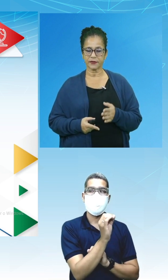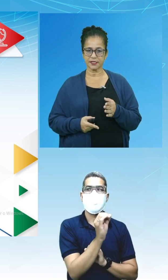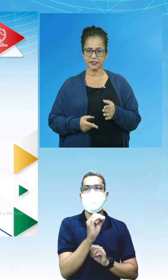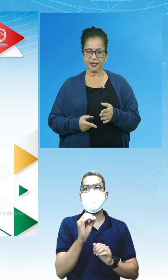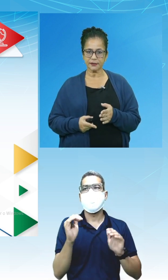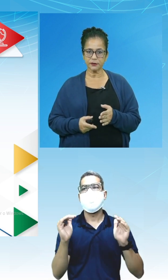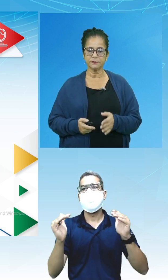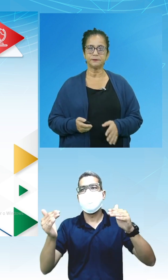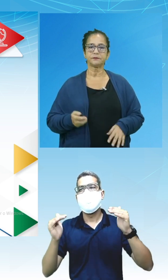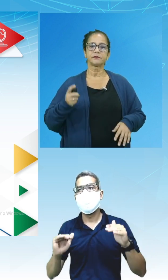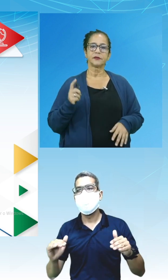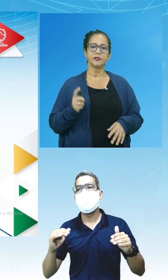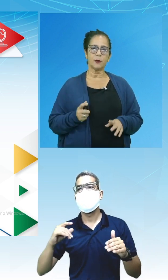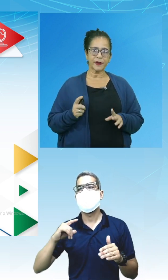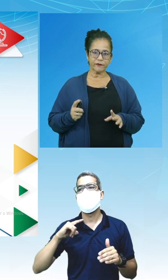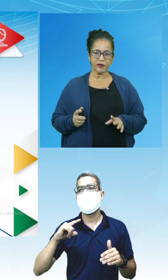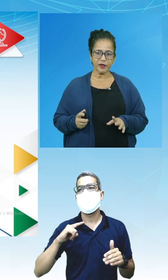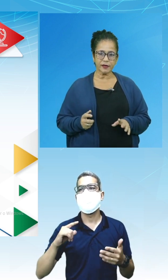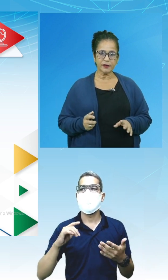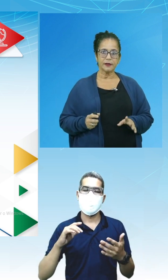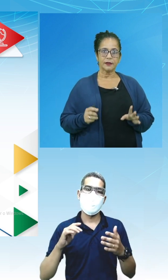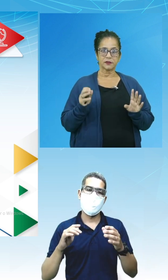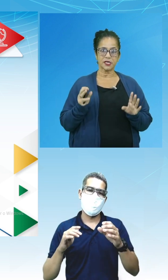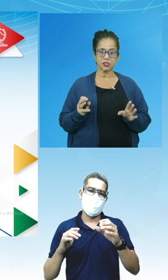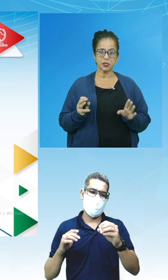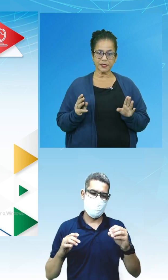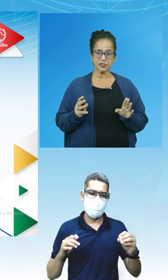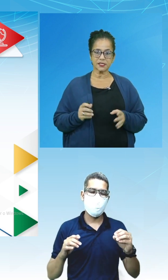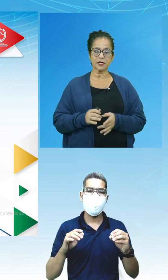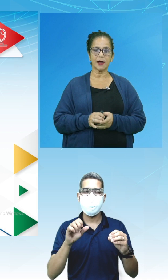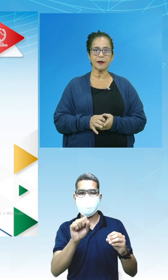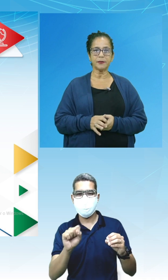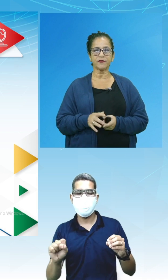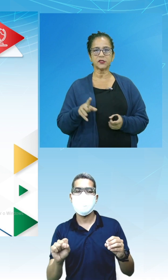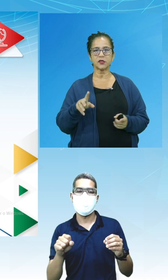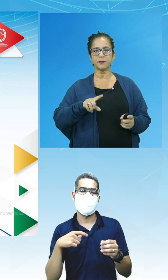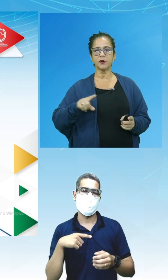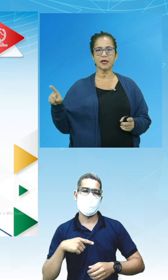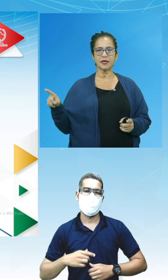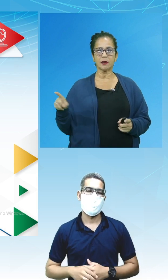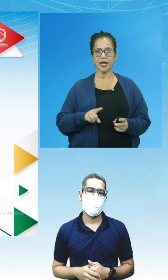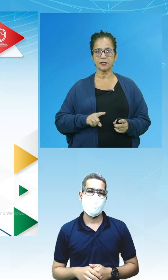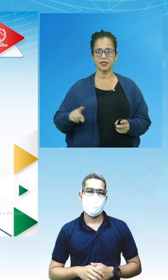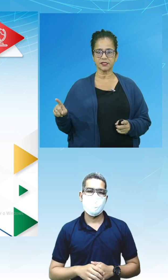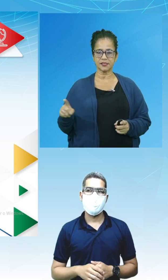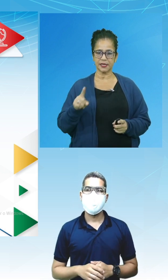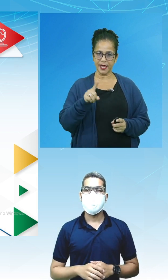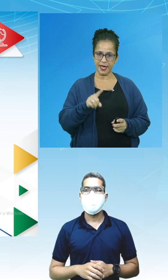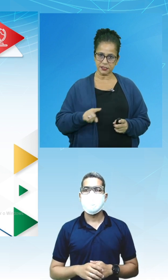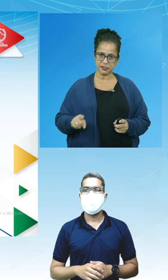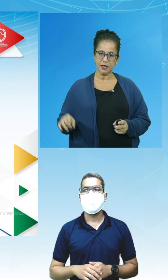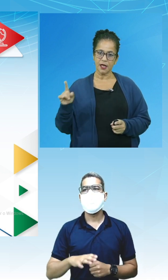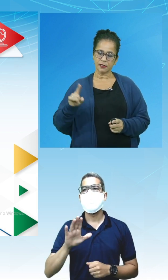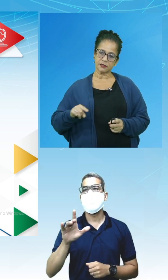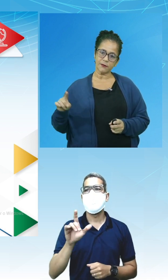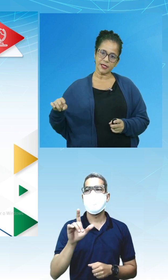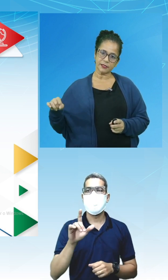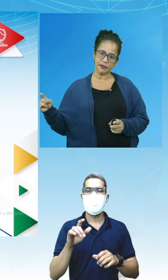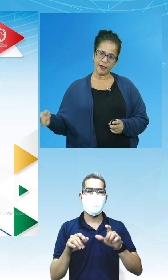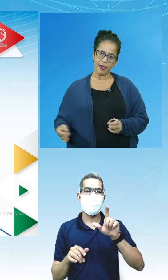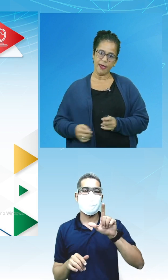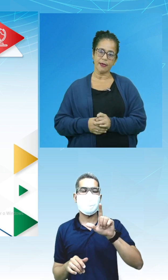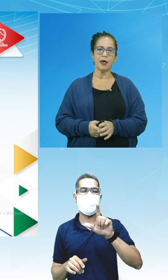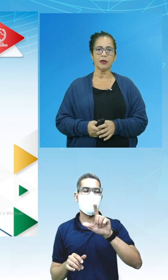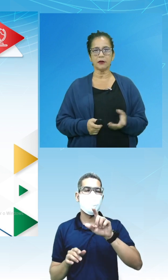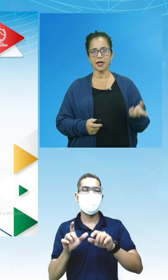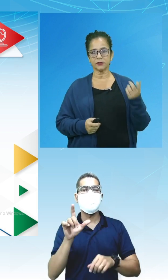oeste, tá certo? Deu para ver? Vocês estão prestando atenção? Ah, professora, por que ao lado desse leste tem uma